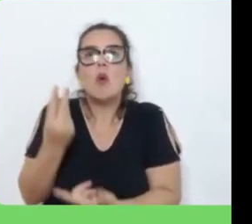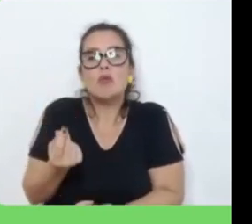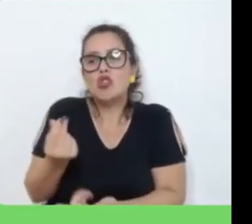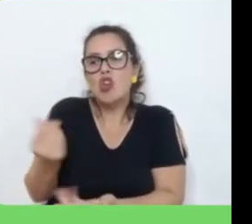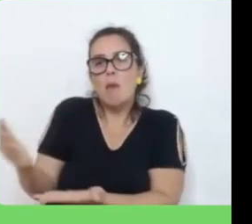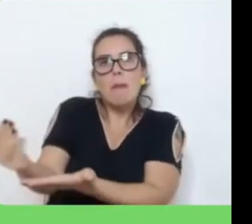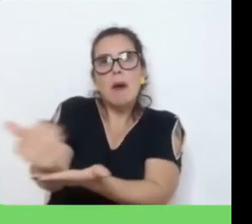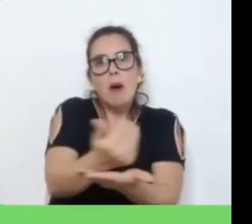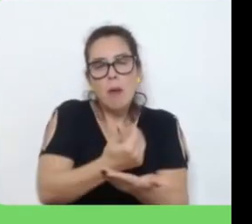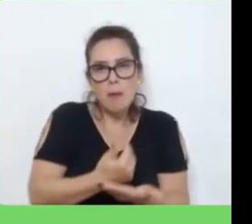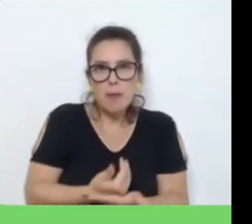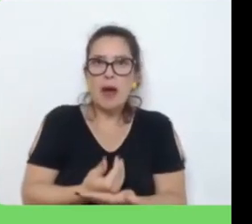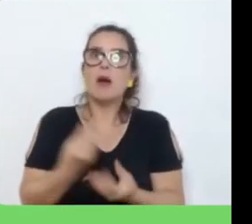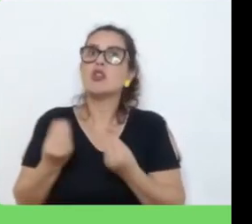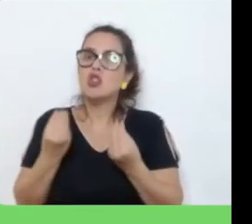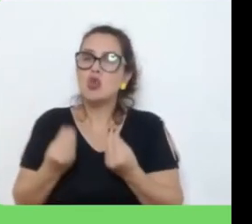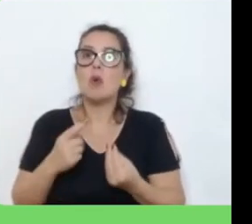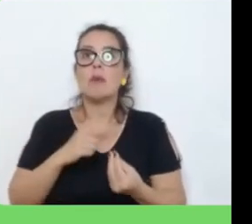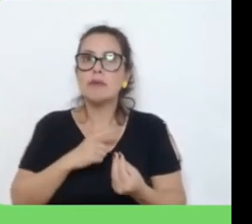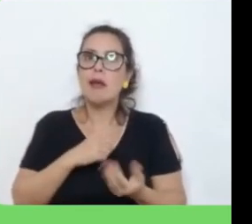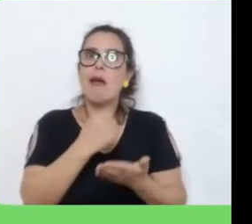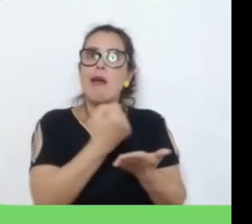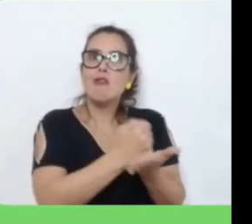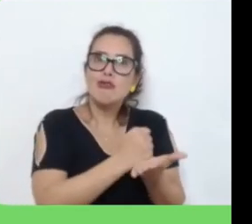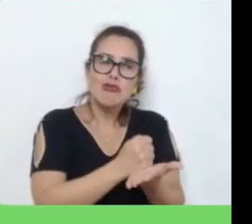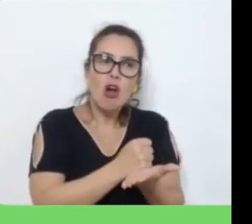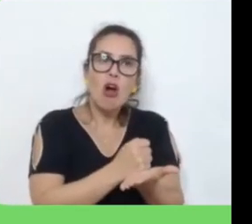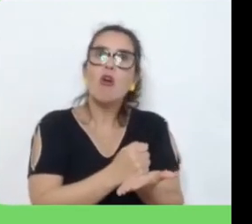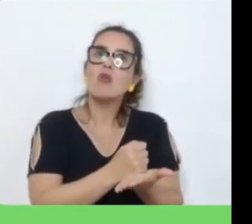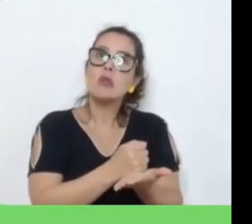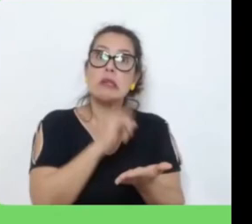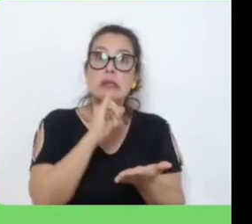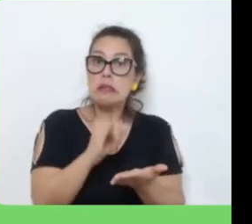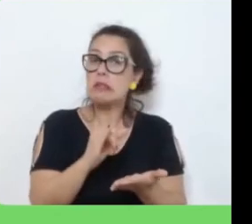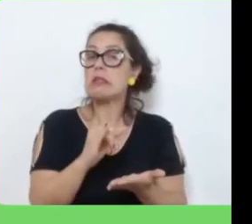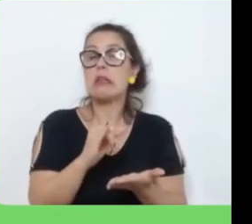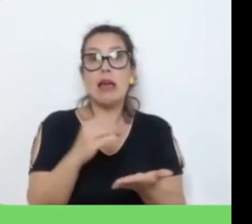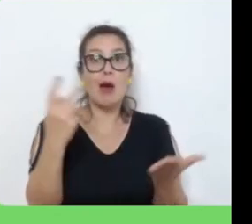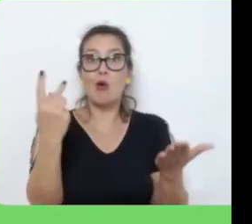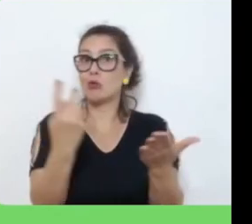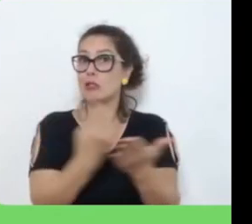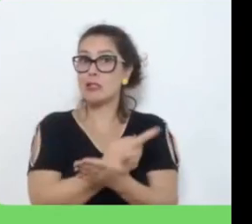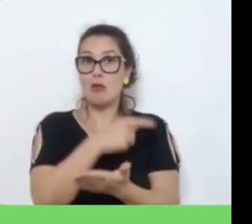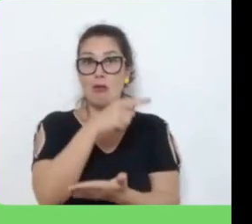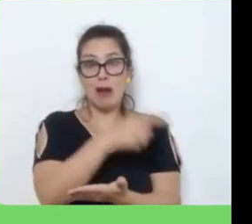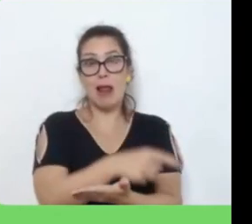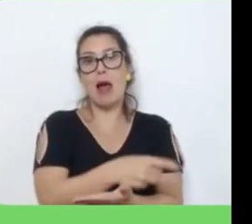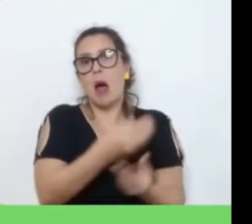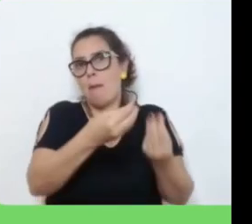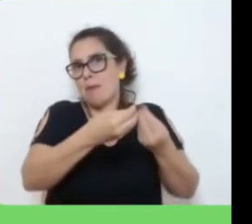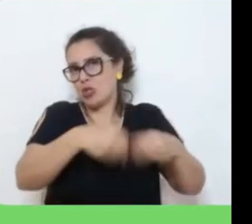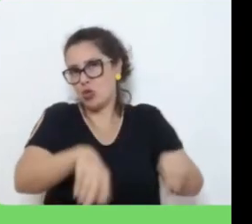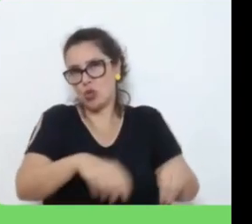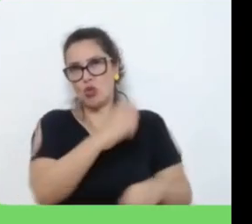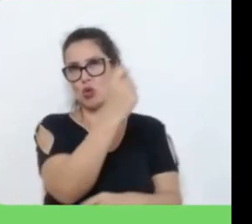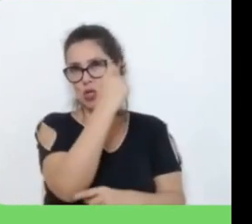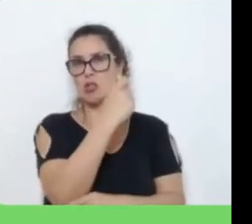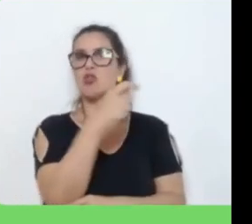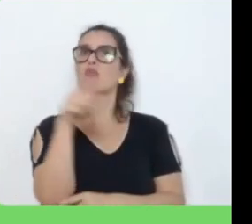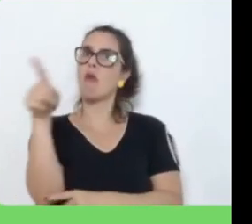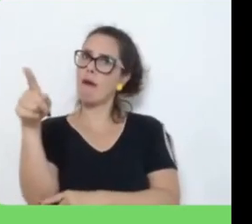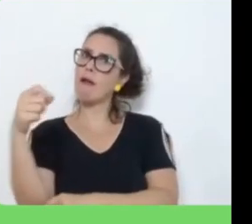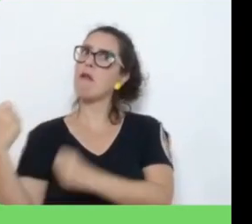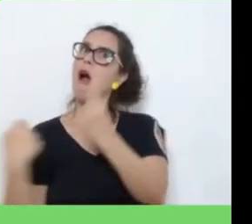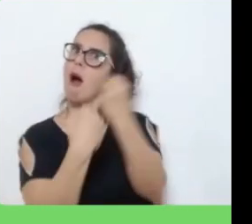através de que de jogos para as pessoas que estão afetadas pelas enchentes do Rio Grande do Sul a games com latan que nós já mencionamos que absorveu o